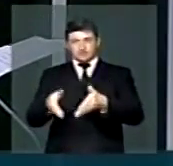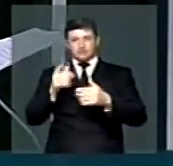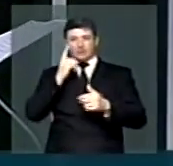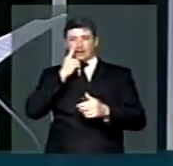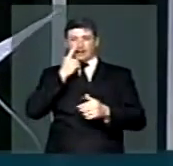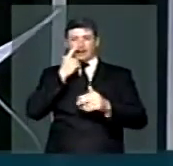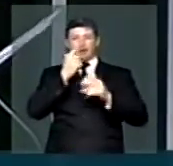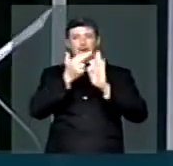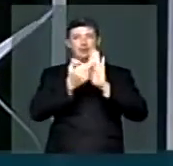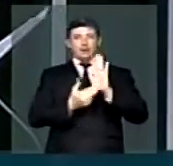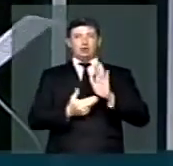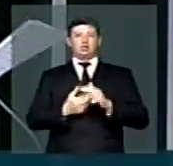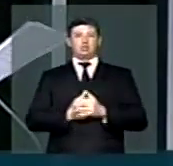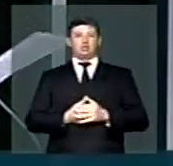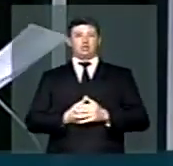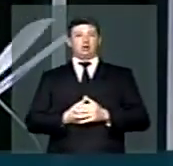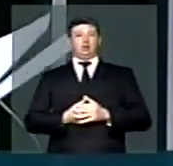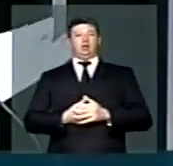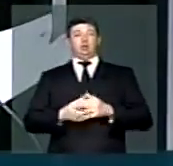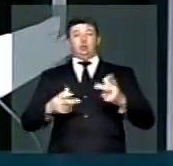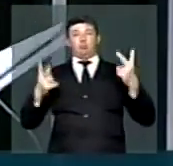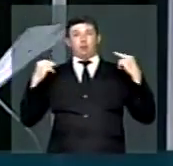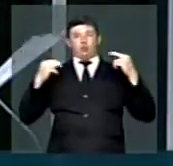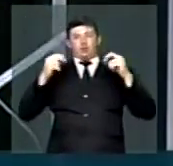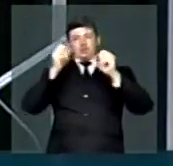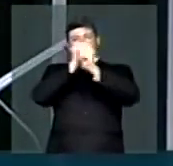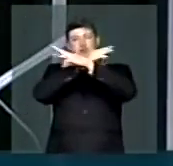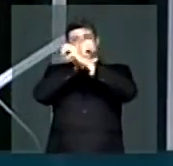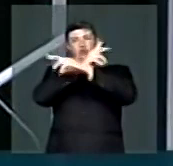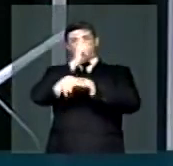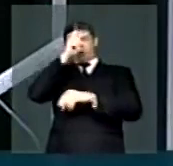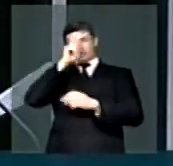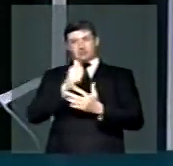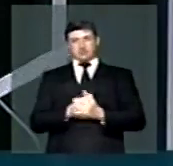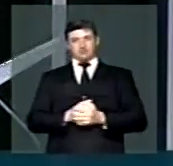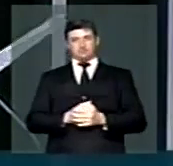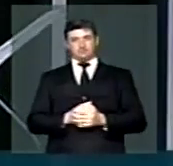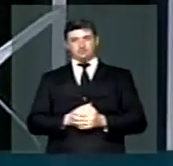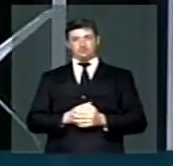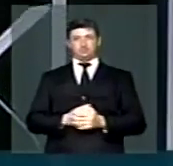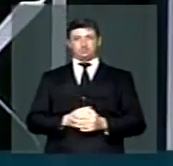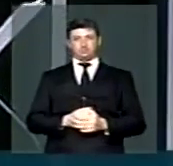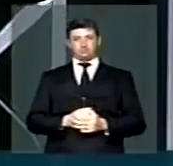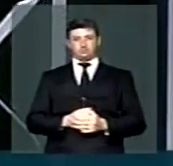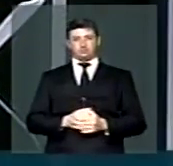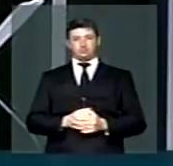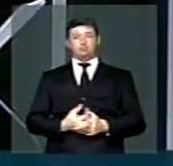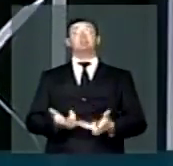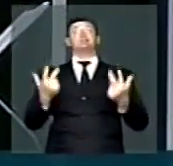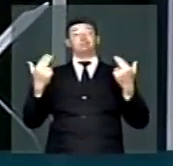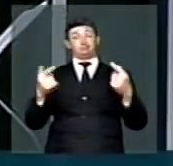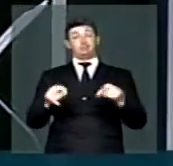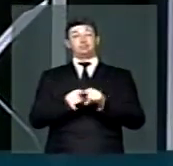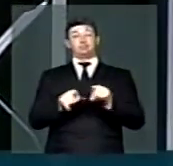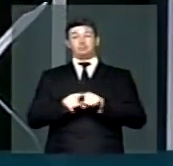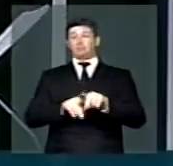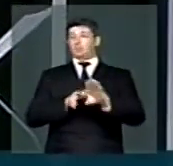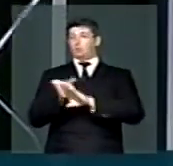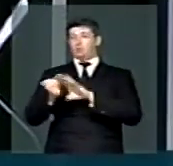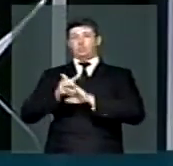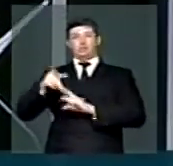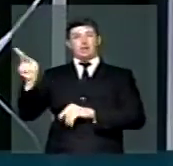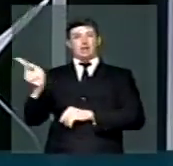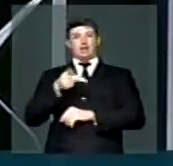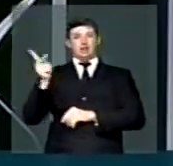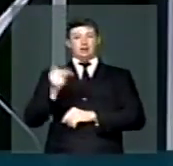a regulamentação dos motoristas de ambulância. Como também prestaram mal